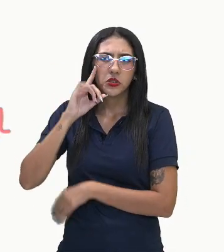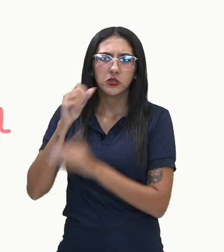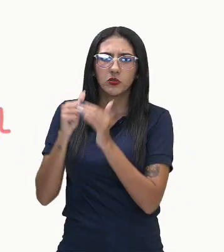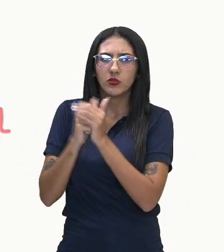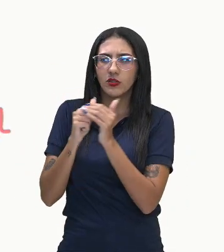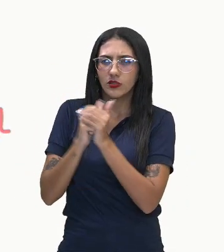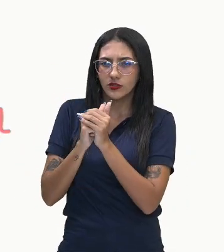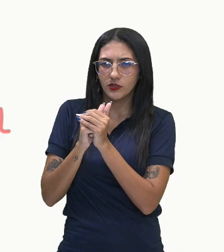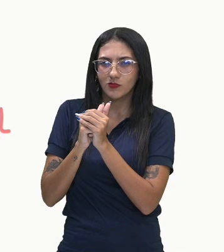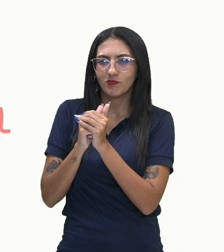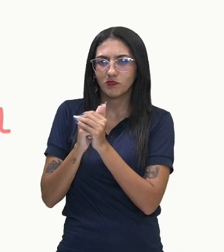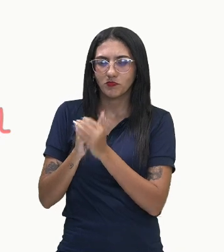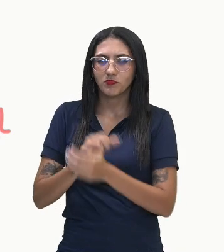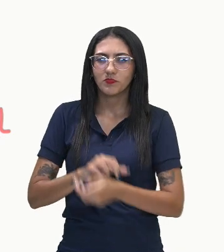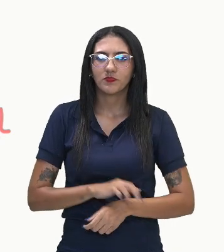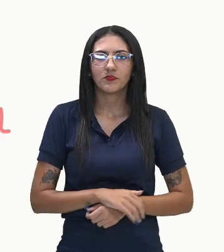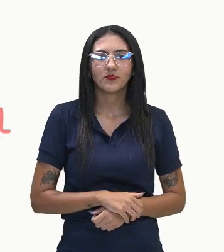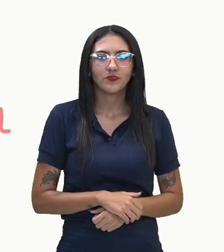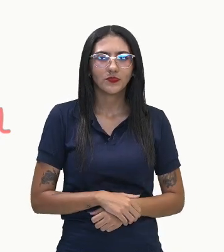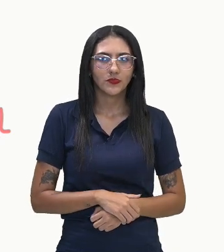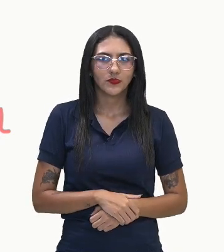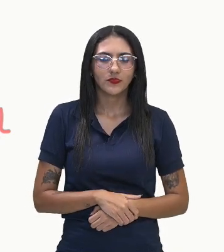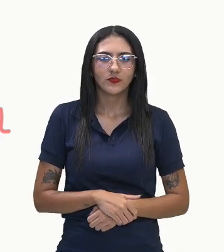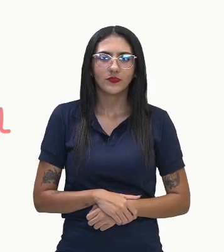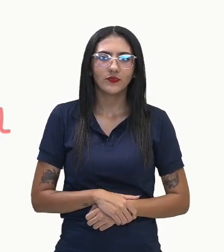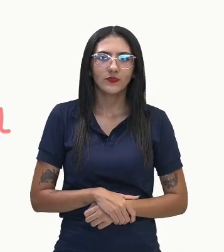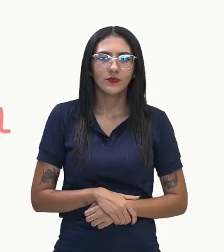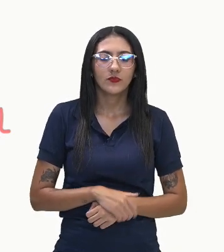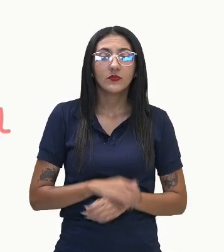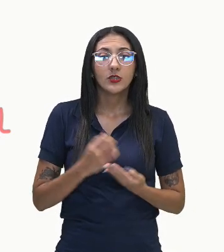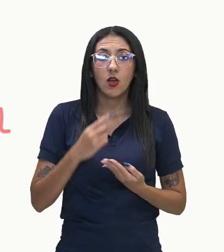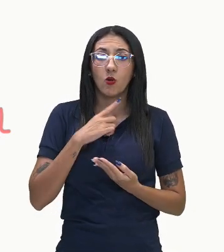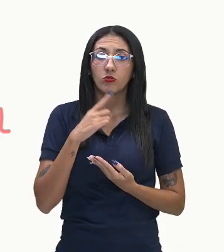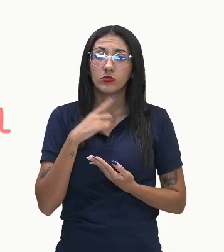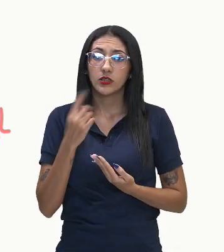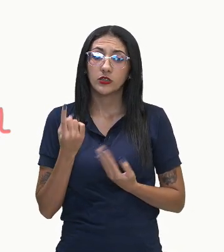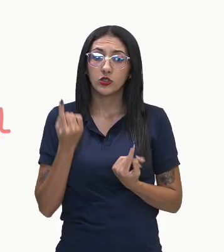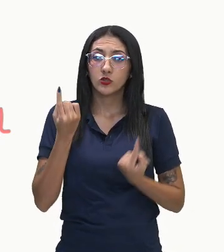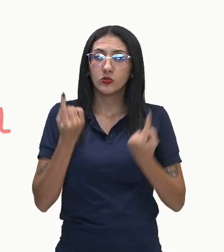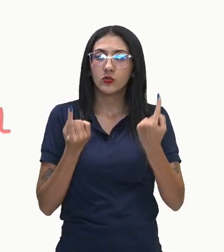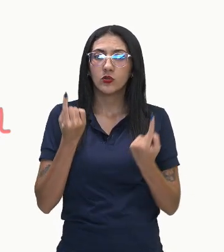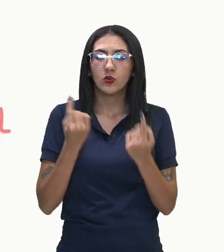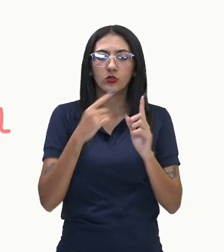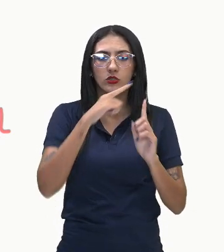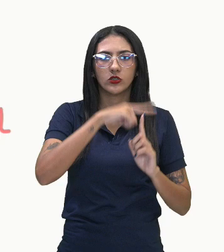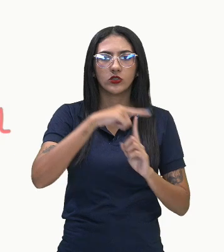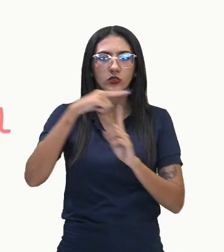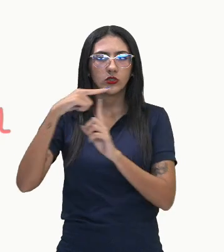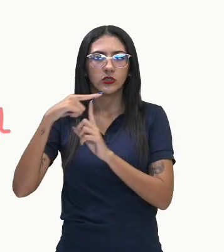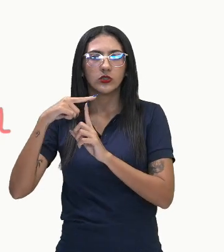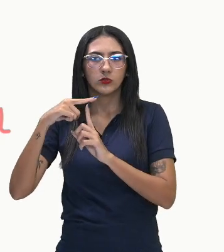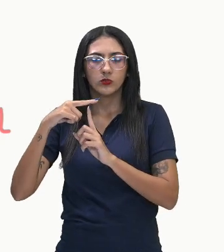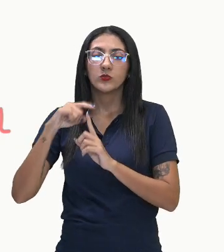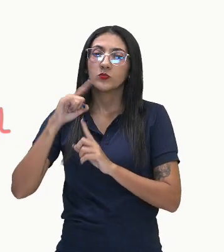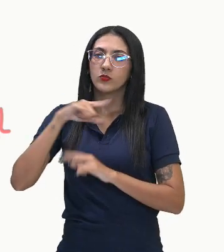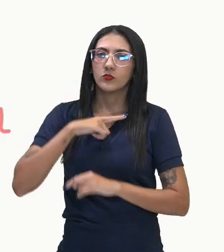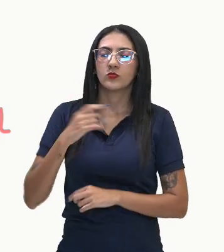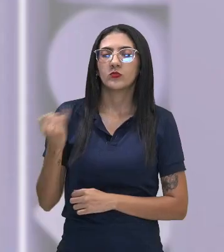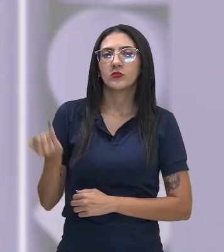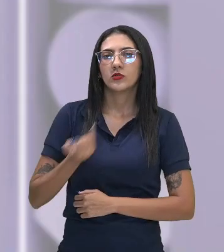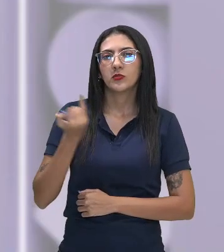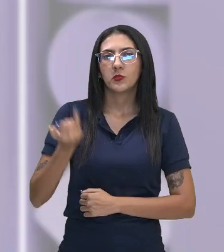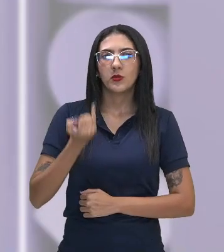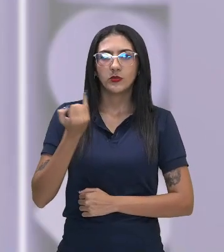Ok? Então, nós temos essas duas variedades de livros que são muito